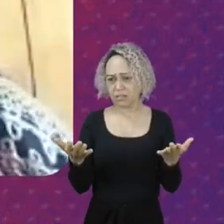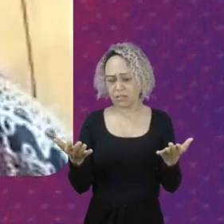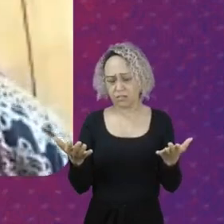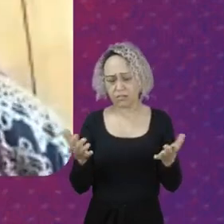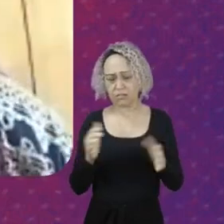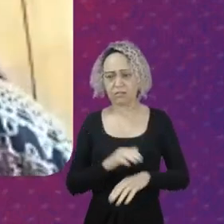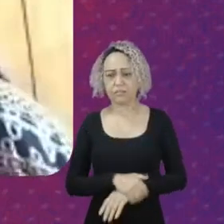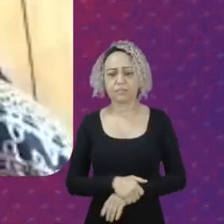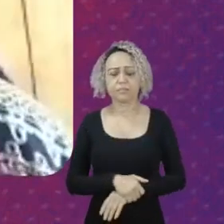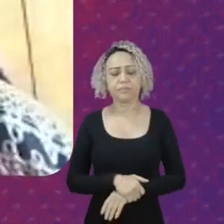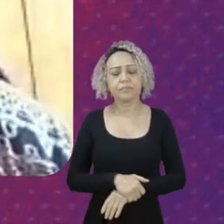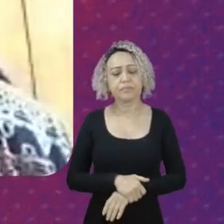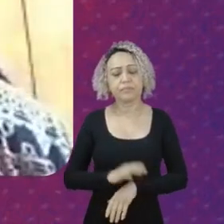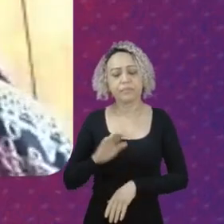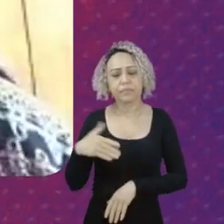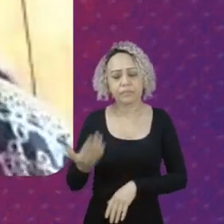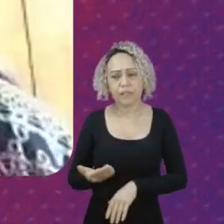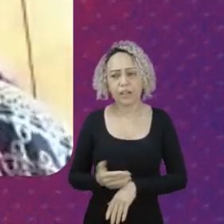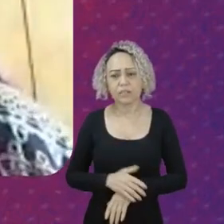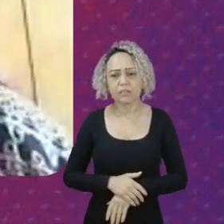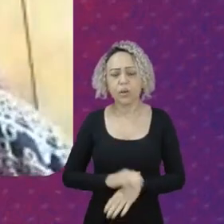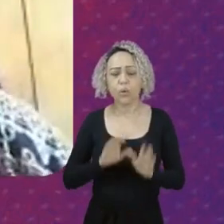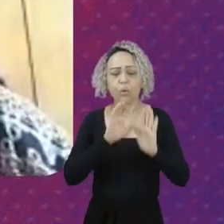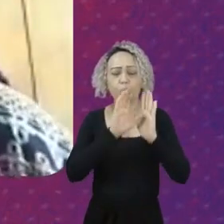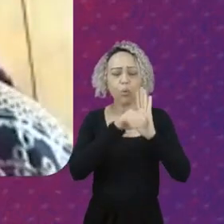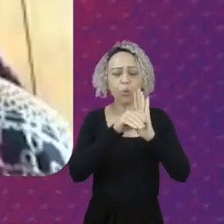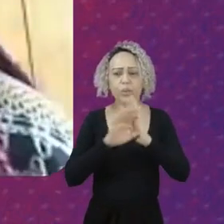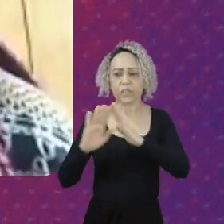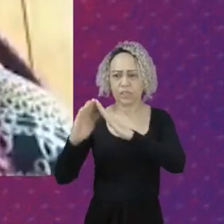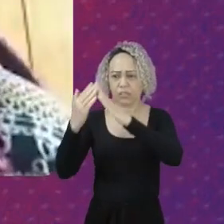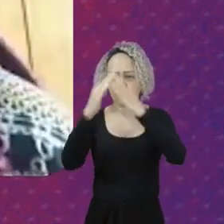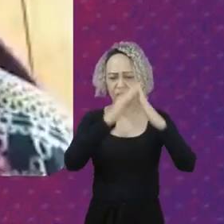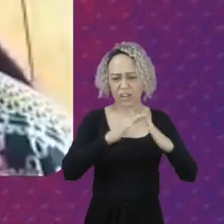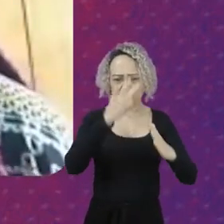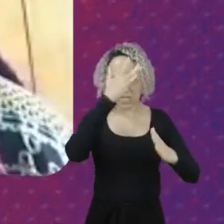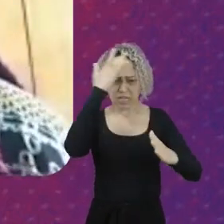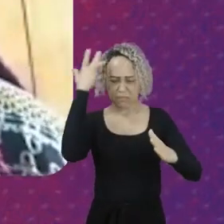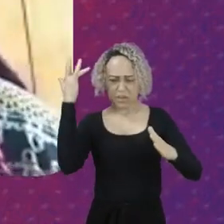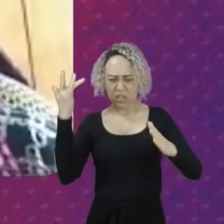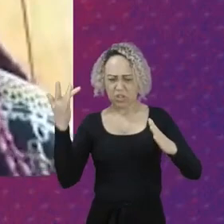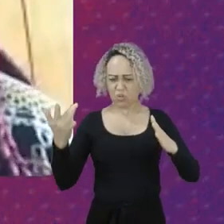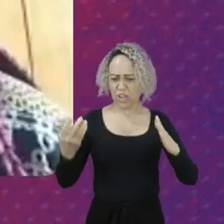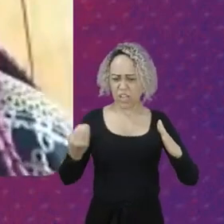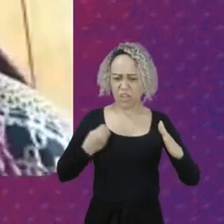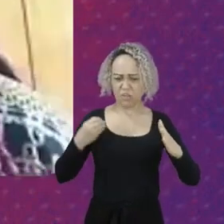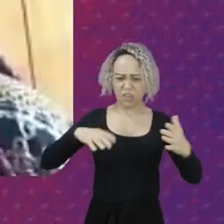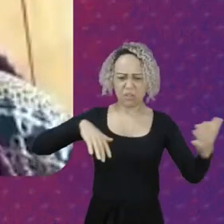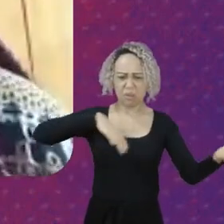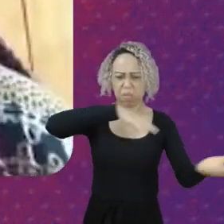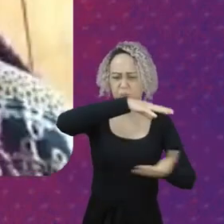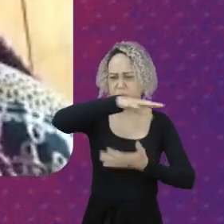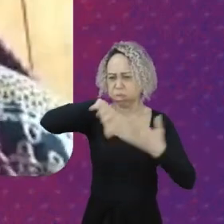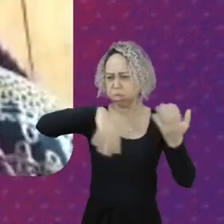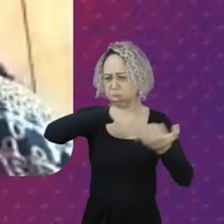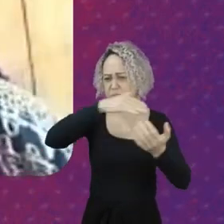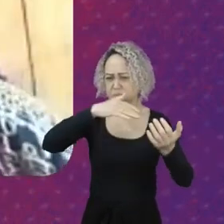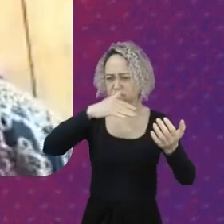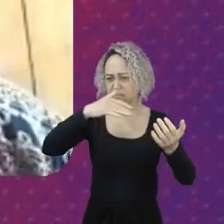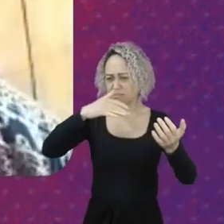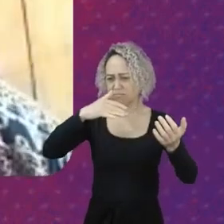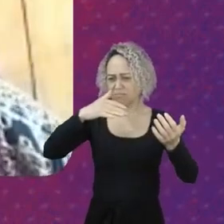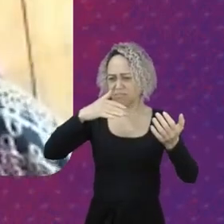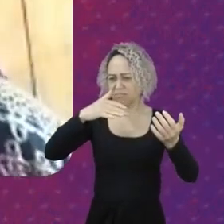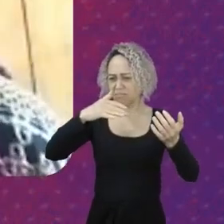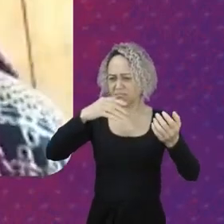territorial. Então, o conceito de favela como aglomerado subnormal vem sendo discutido,